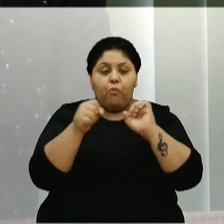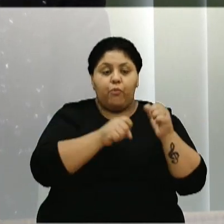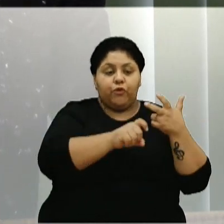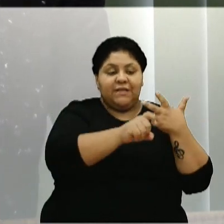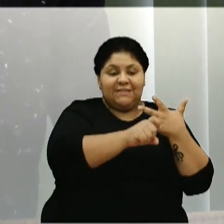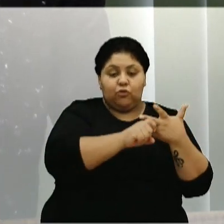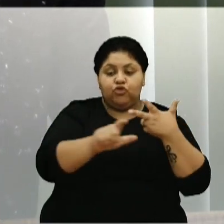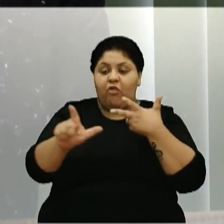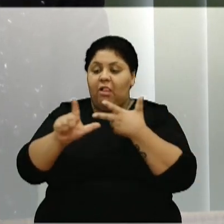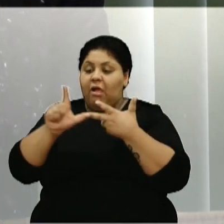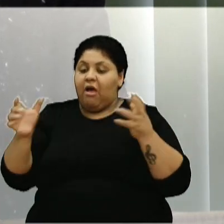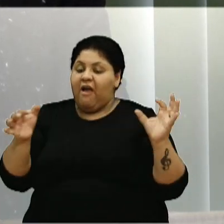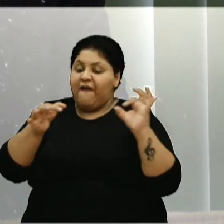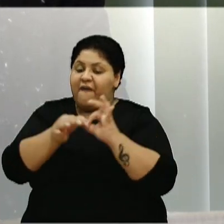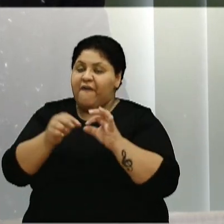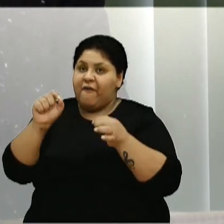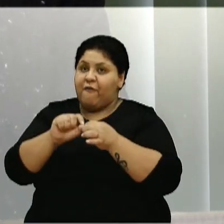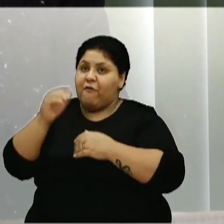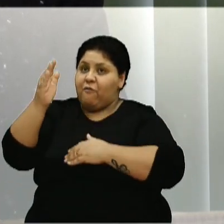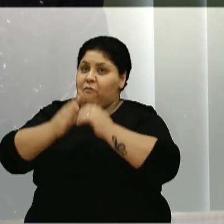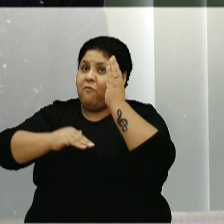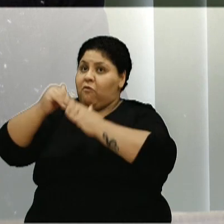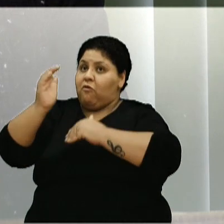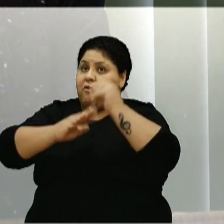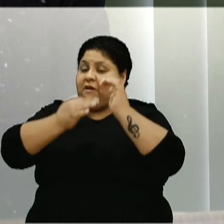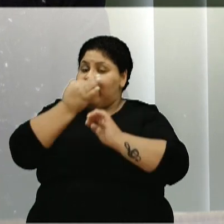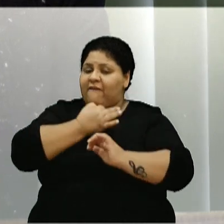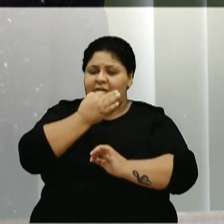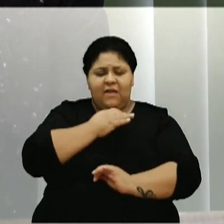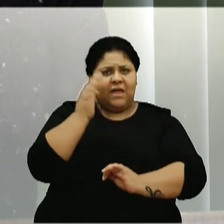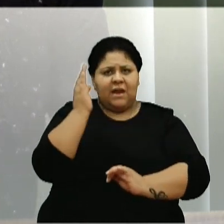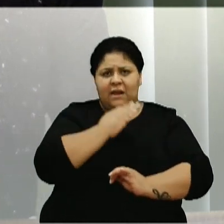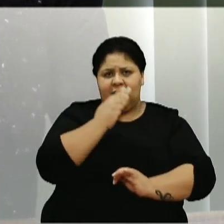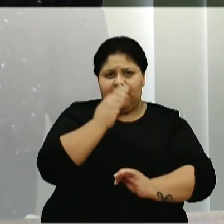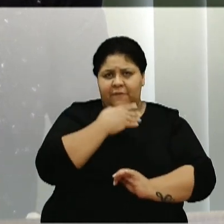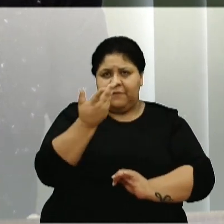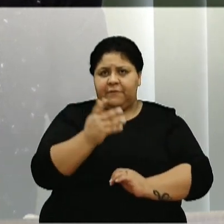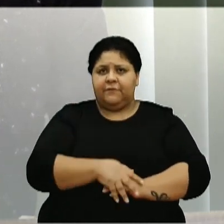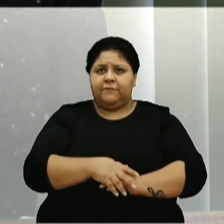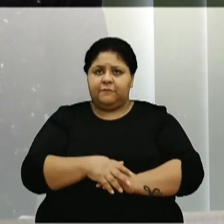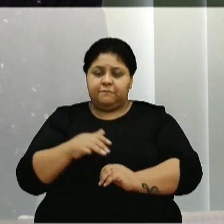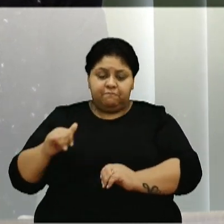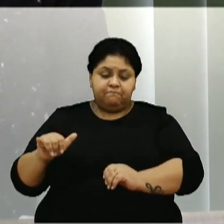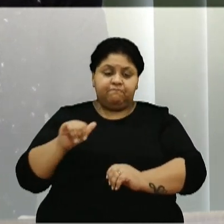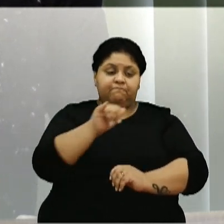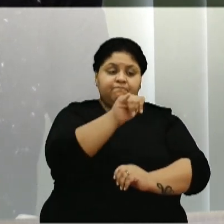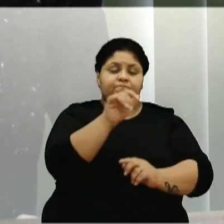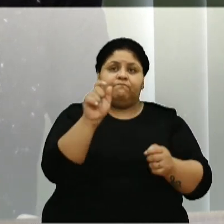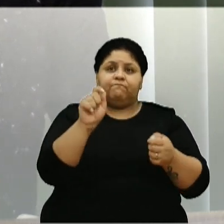e Legislativo, faça a reconstrução desse município o mais rápido possível. Na questão do aeroporto, nós estamos